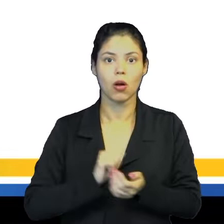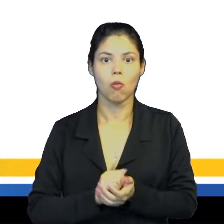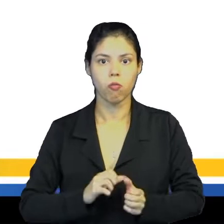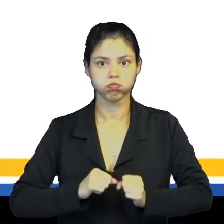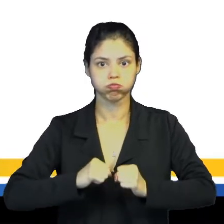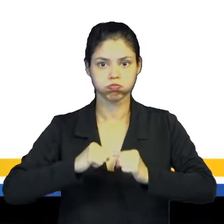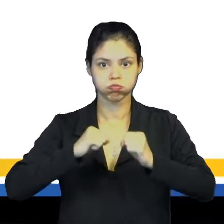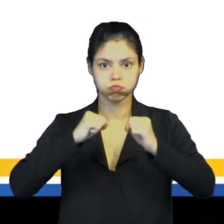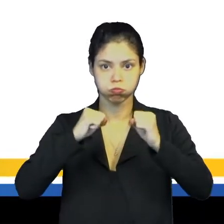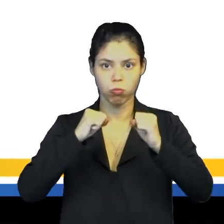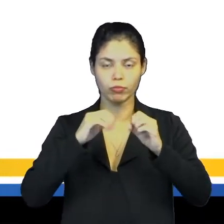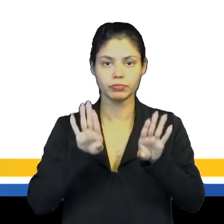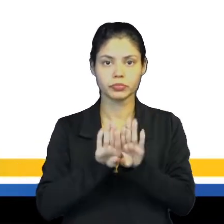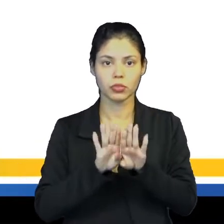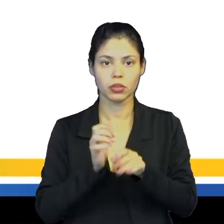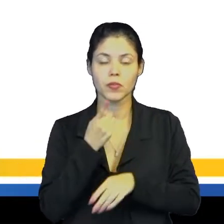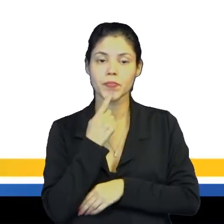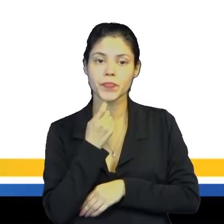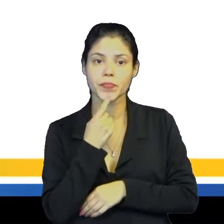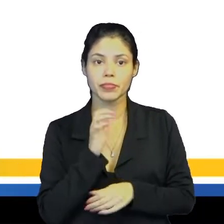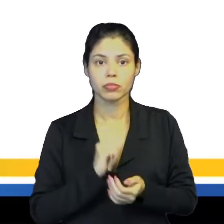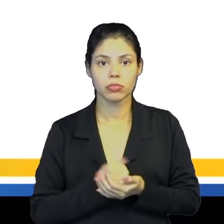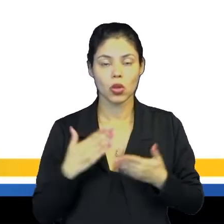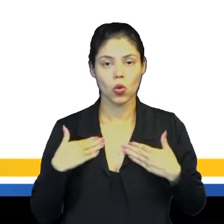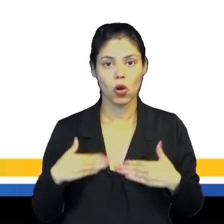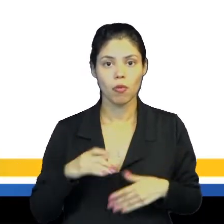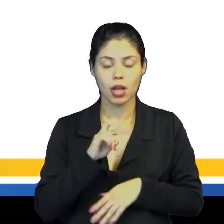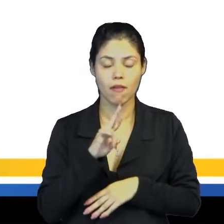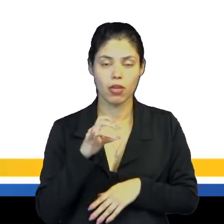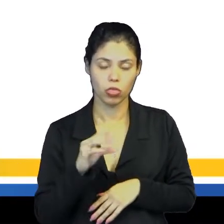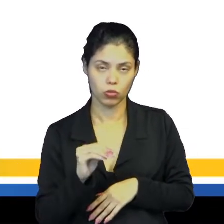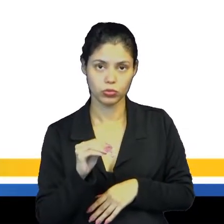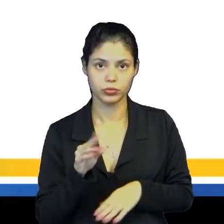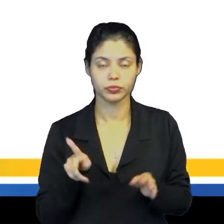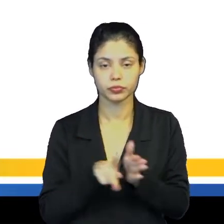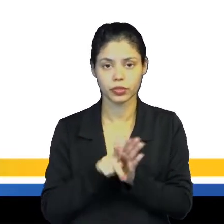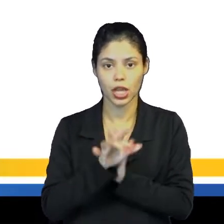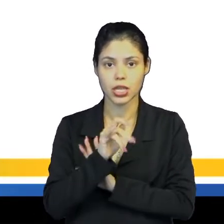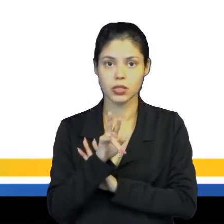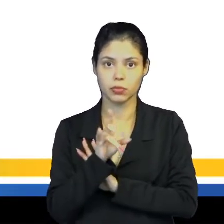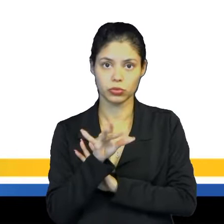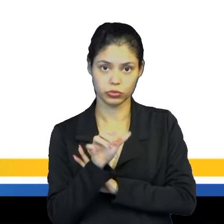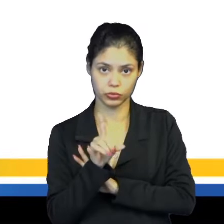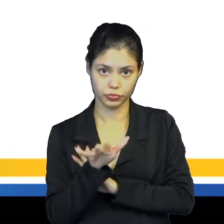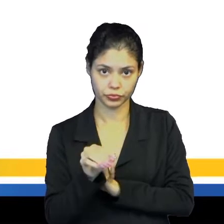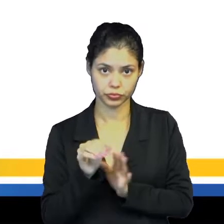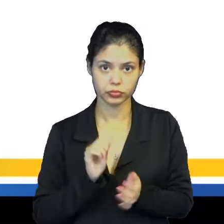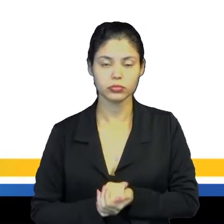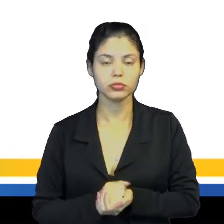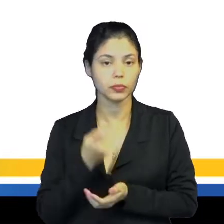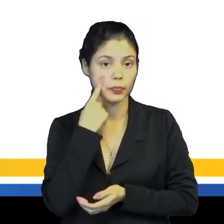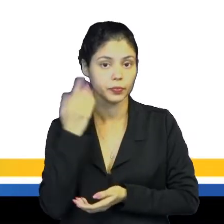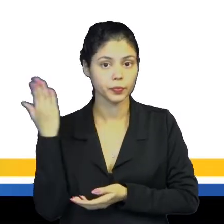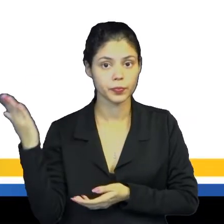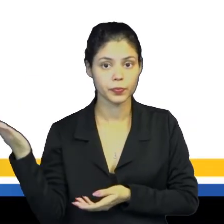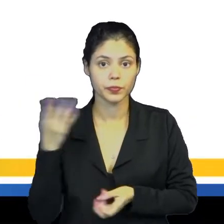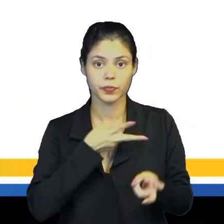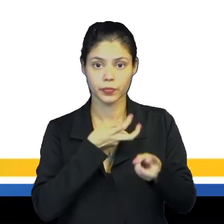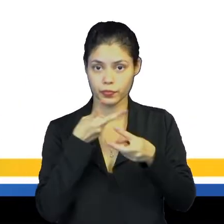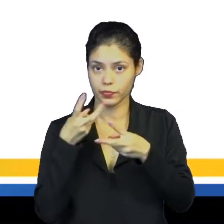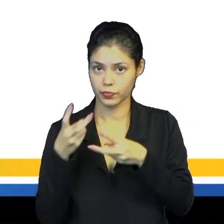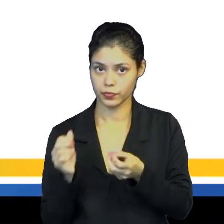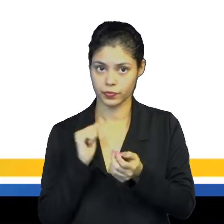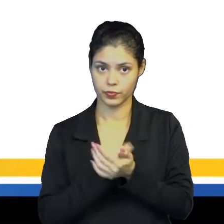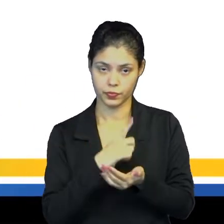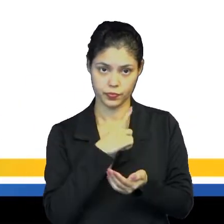sangue. Esse aí é chamado de corpos cavernosos e o corpo esponjoso. Então, observando a figura, nós podemos ver aí